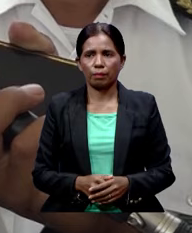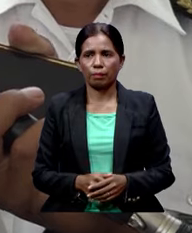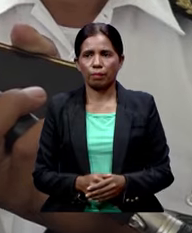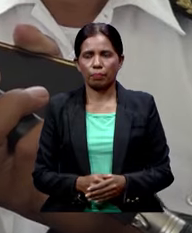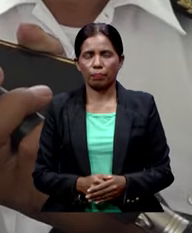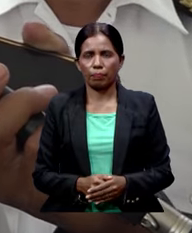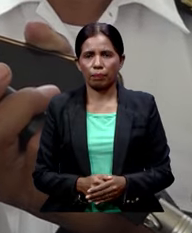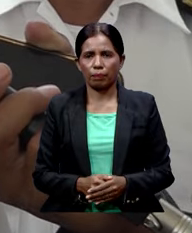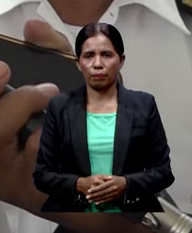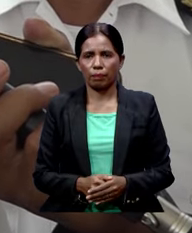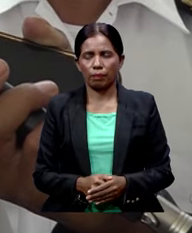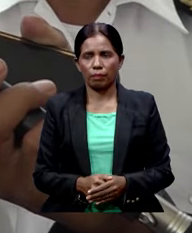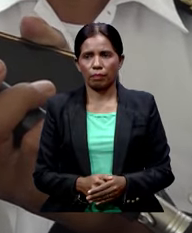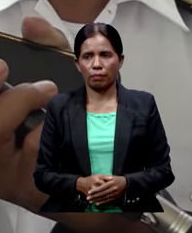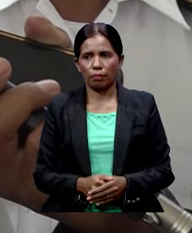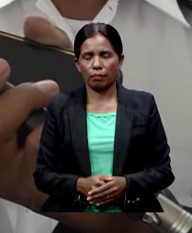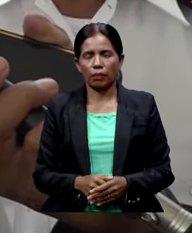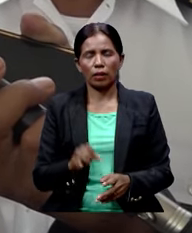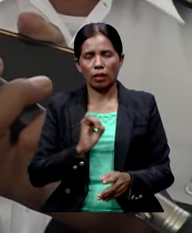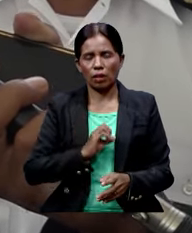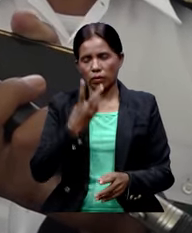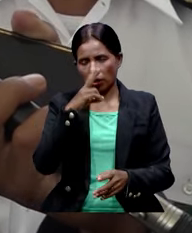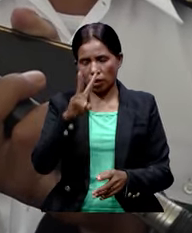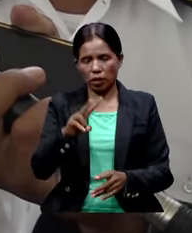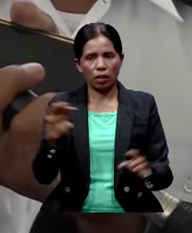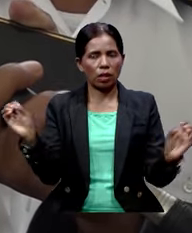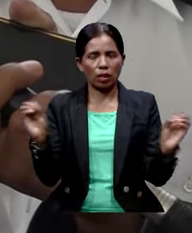E, né, ao ser ele, o